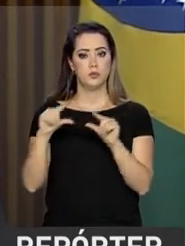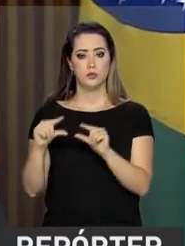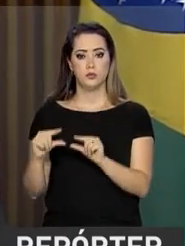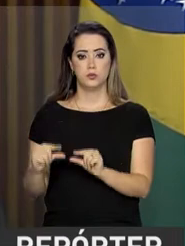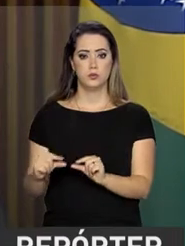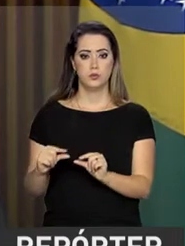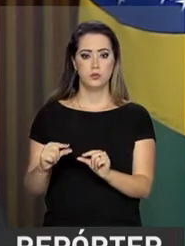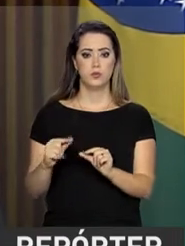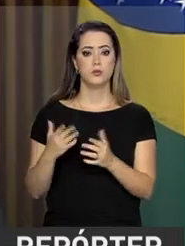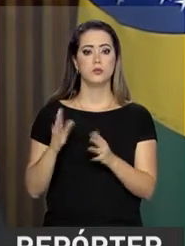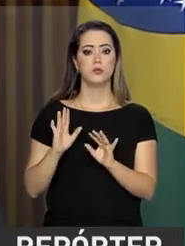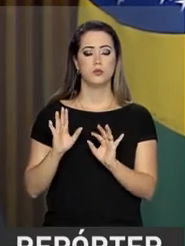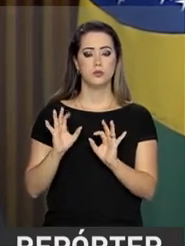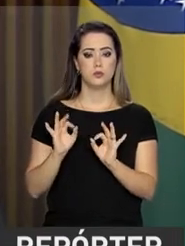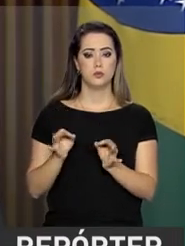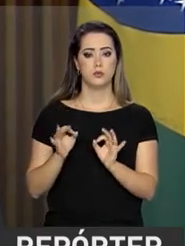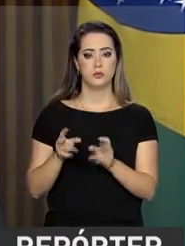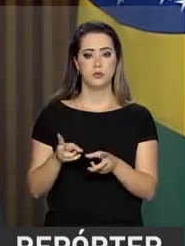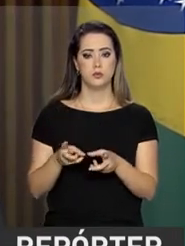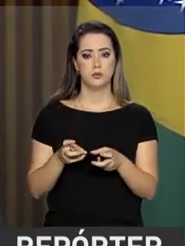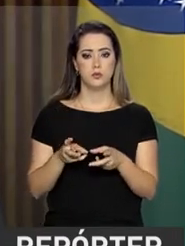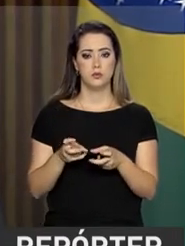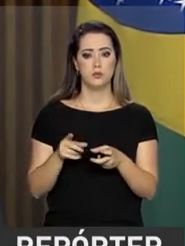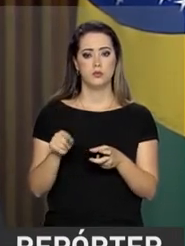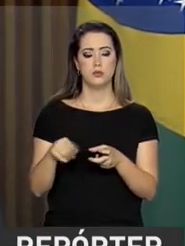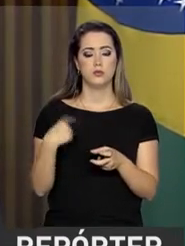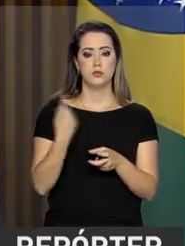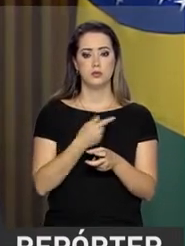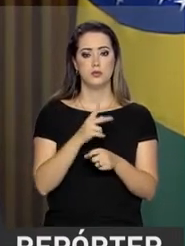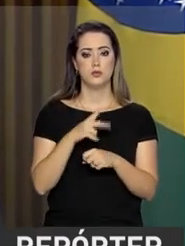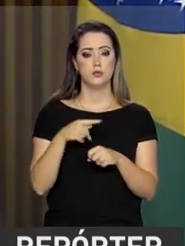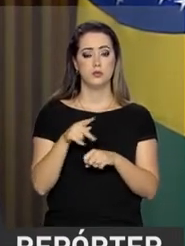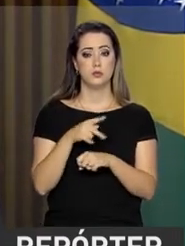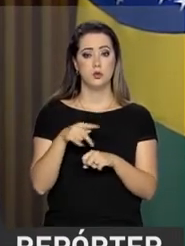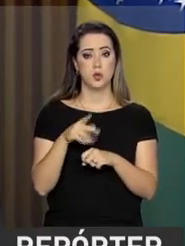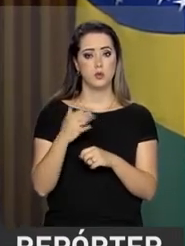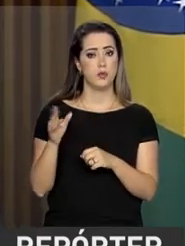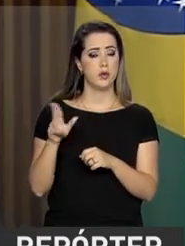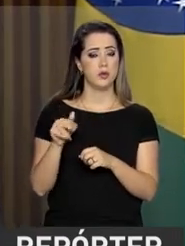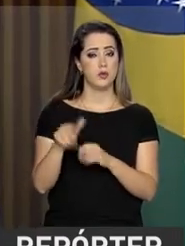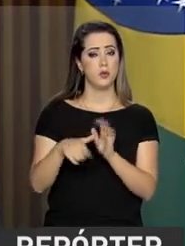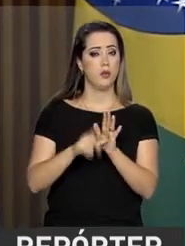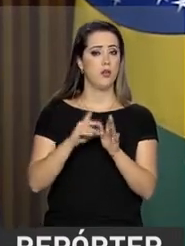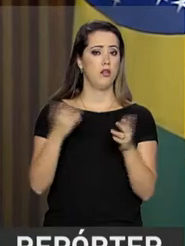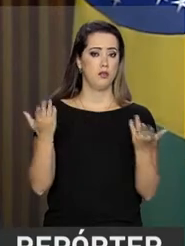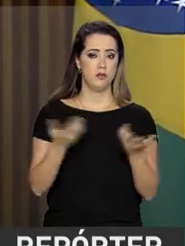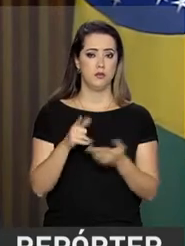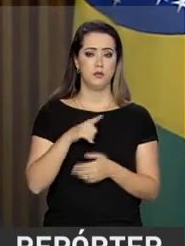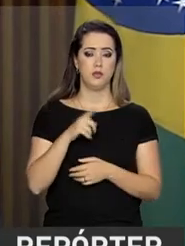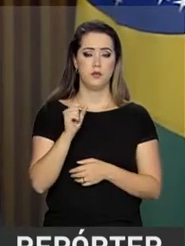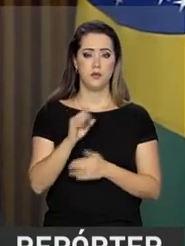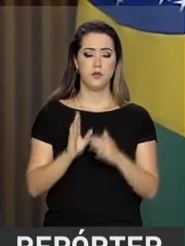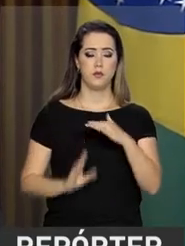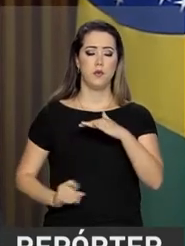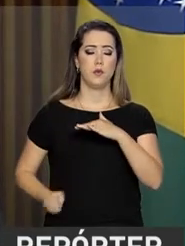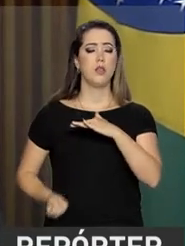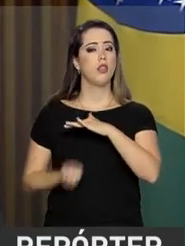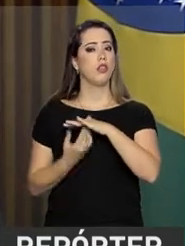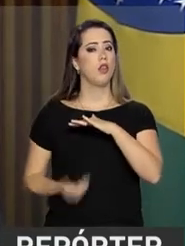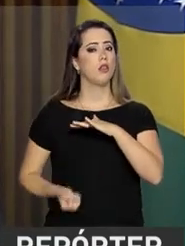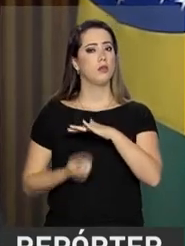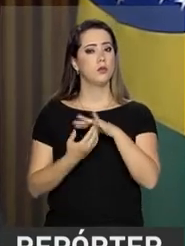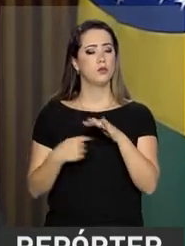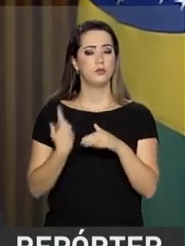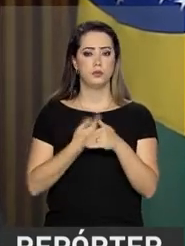patamares jamais observados no nosso país quando se fala do teto nos gastos públicos e vejam que nós estamos obedecendo